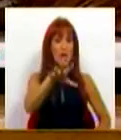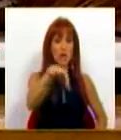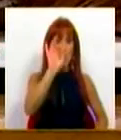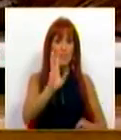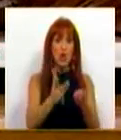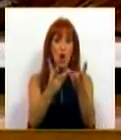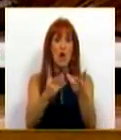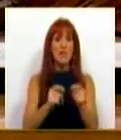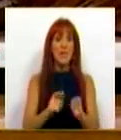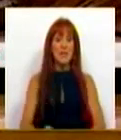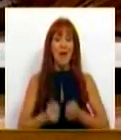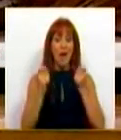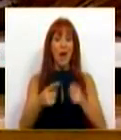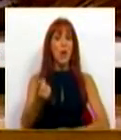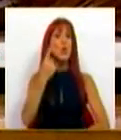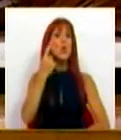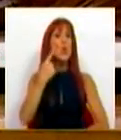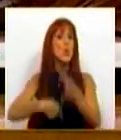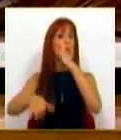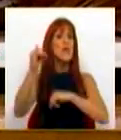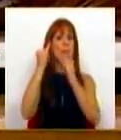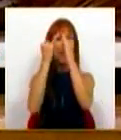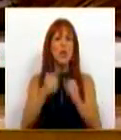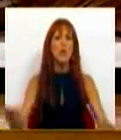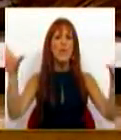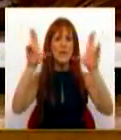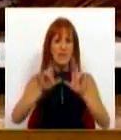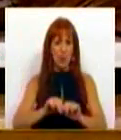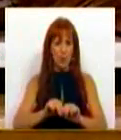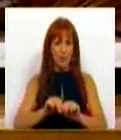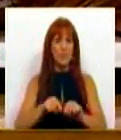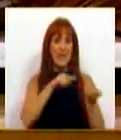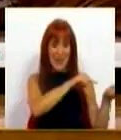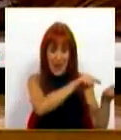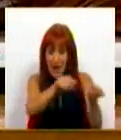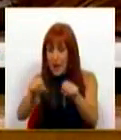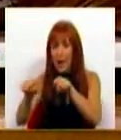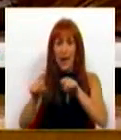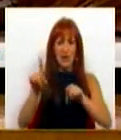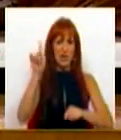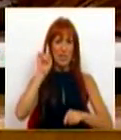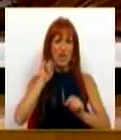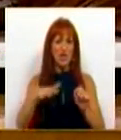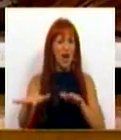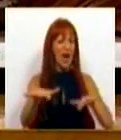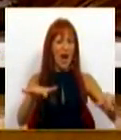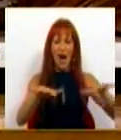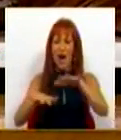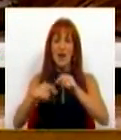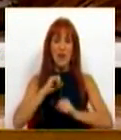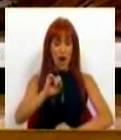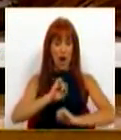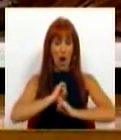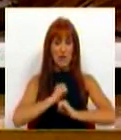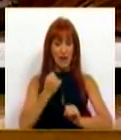um orçamento que aposta no conhecimento e na inovação. São estas as principais áreas da